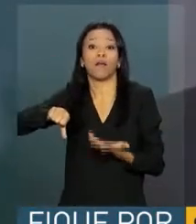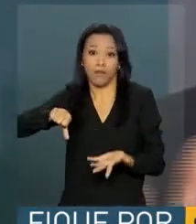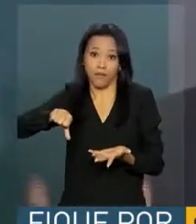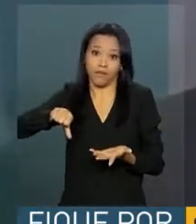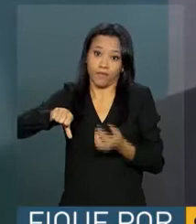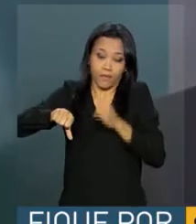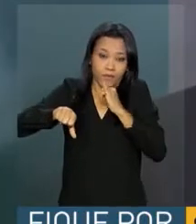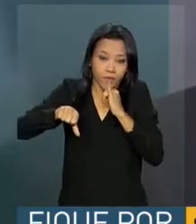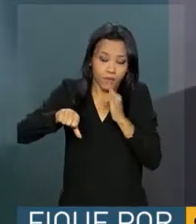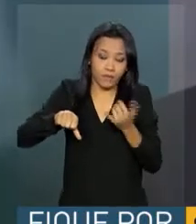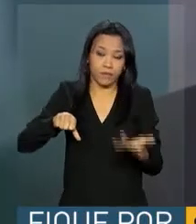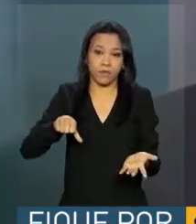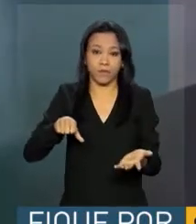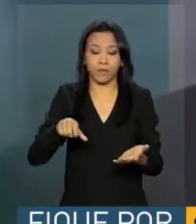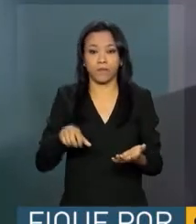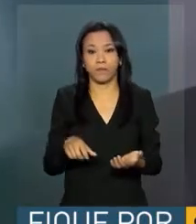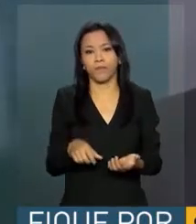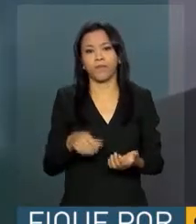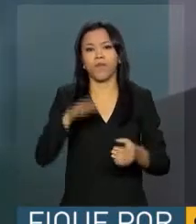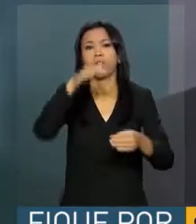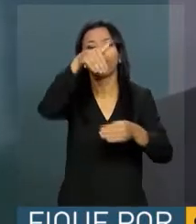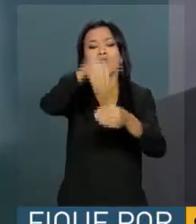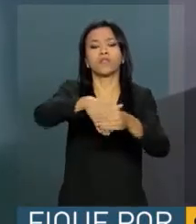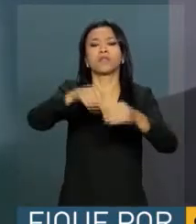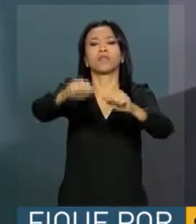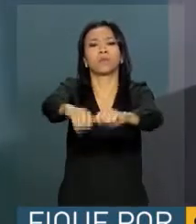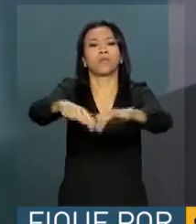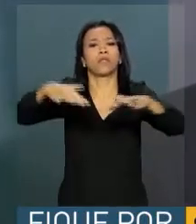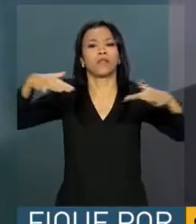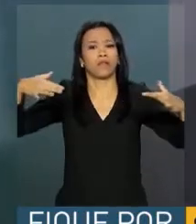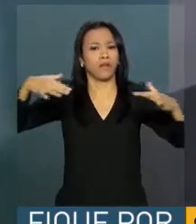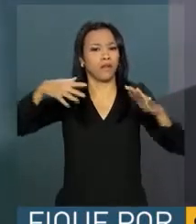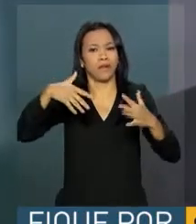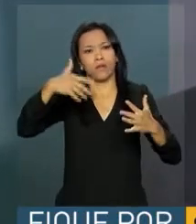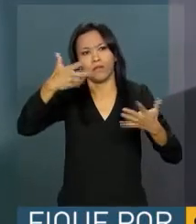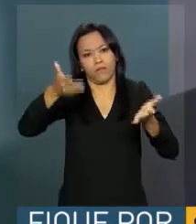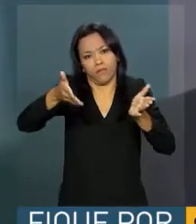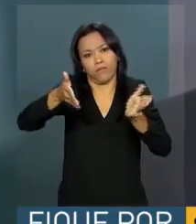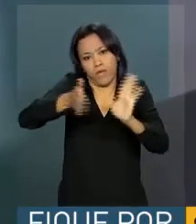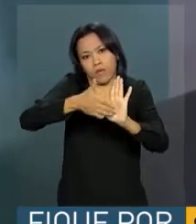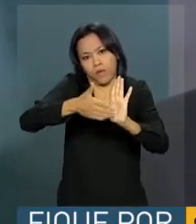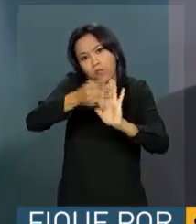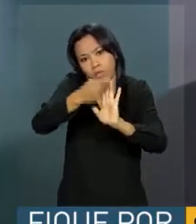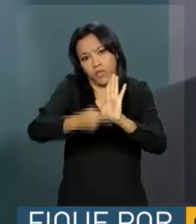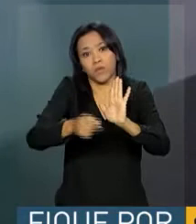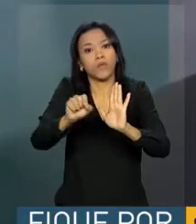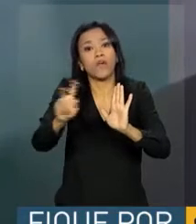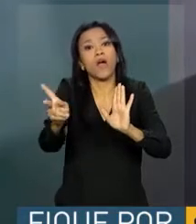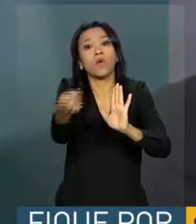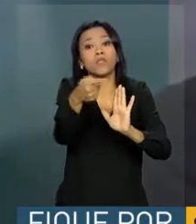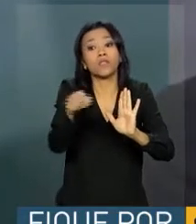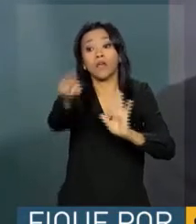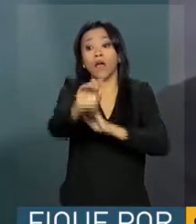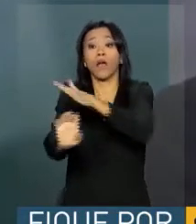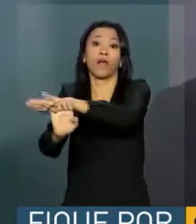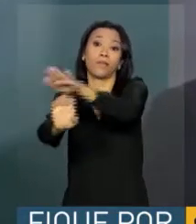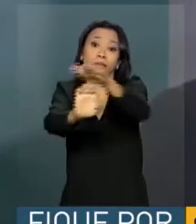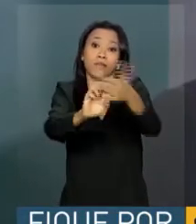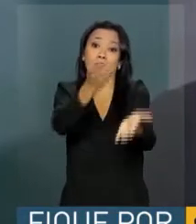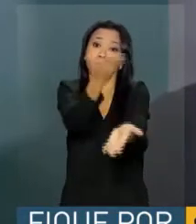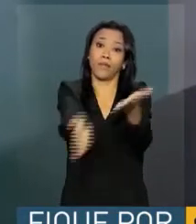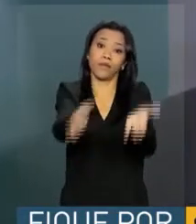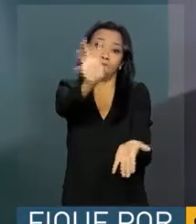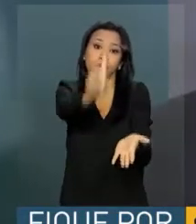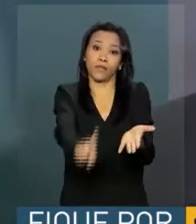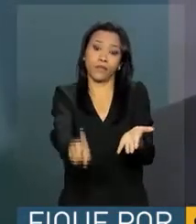por exemplo, né, votação em plenário, seja o que for, o que vai acontecer? A empresa perdeu o direito de